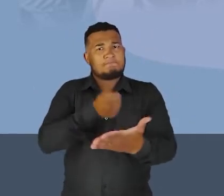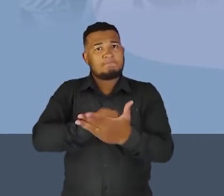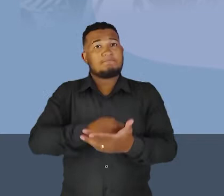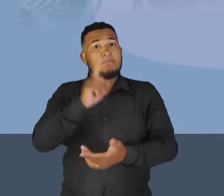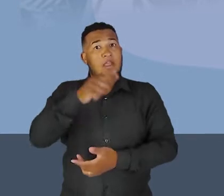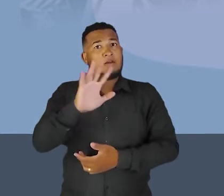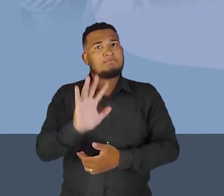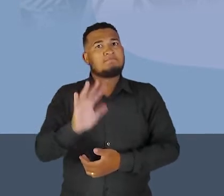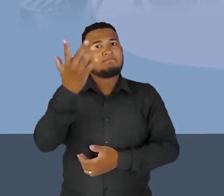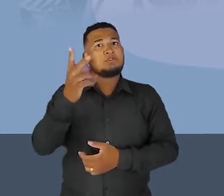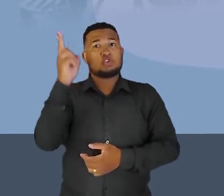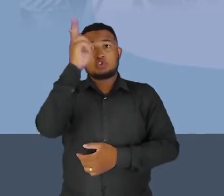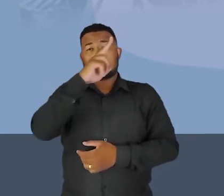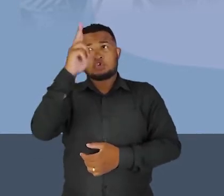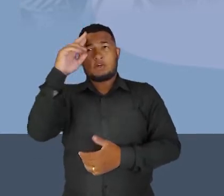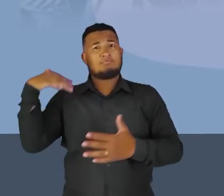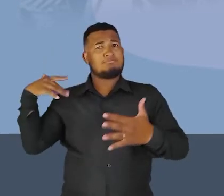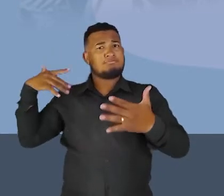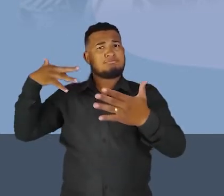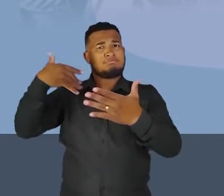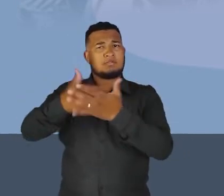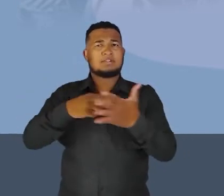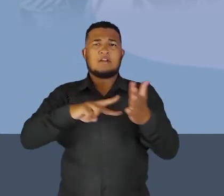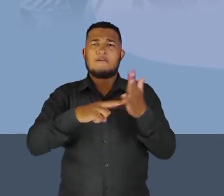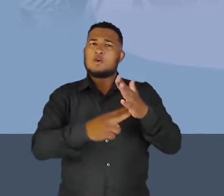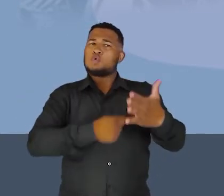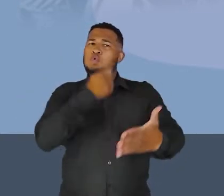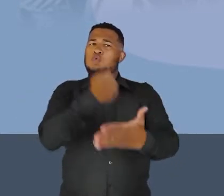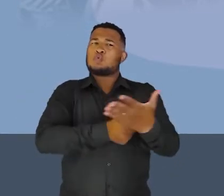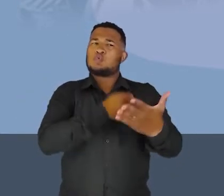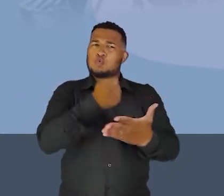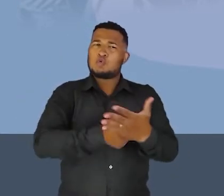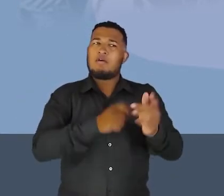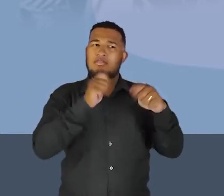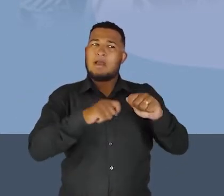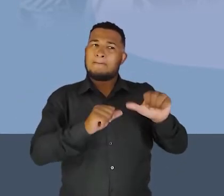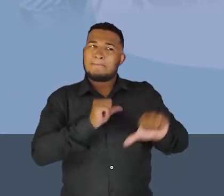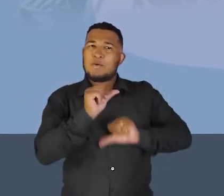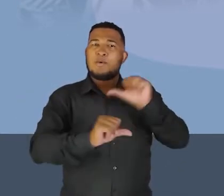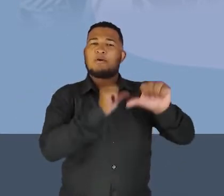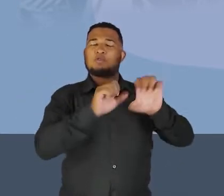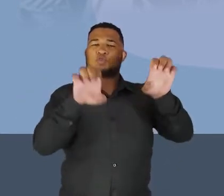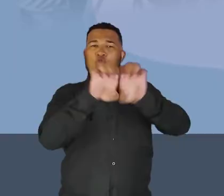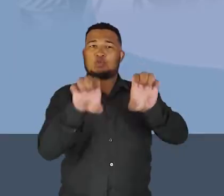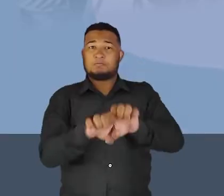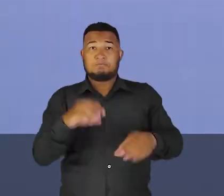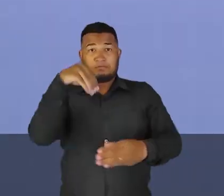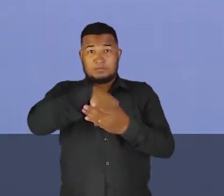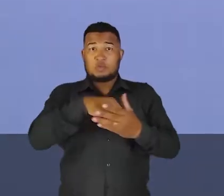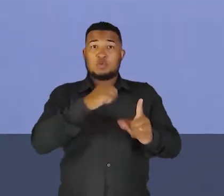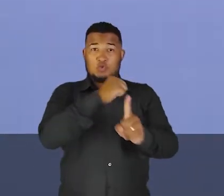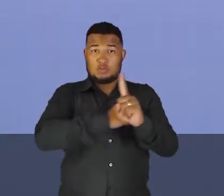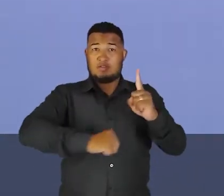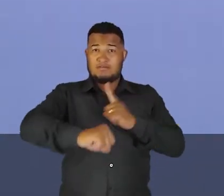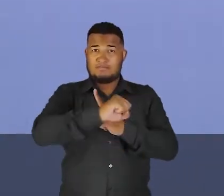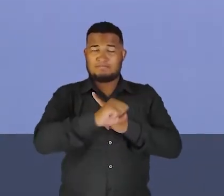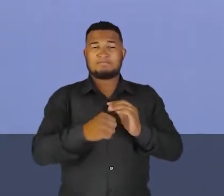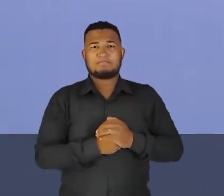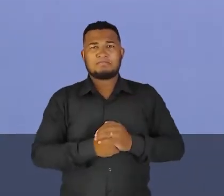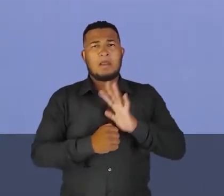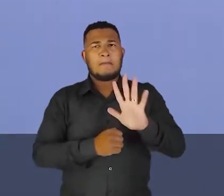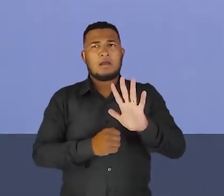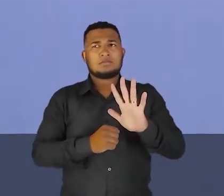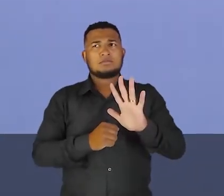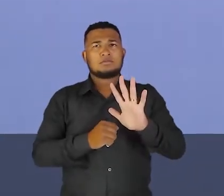que resultam, né, de lutas que vão se transformando, introduzindo mudanças estruturais na sociedade. Olha aqui para mim. Mas quais são os